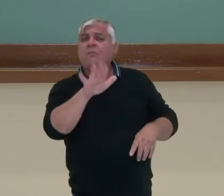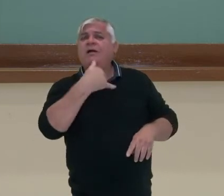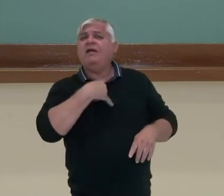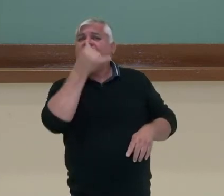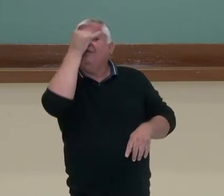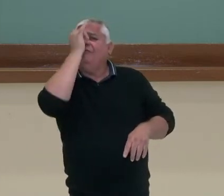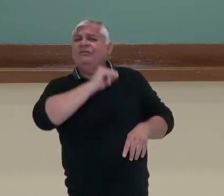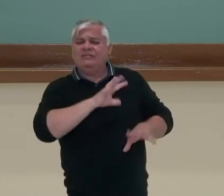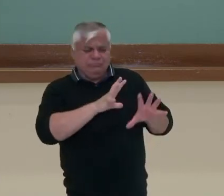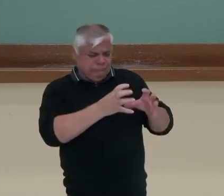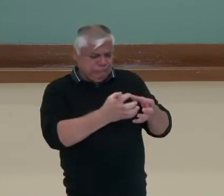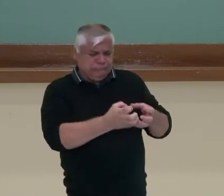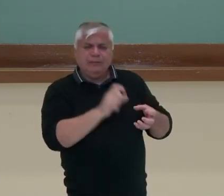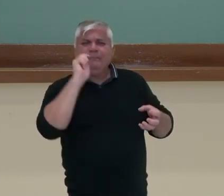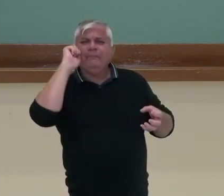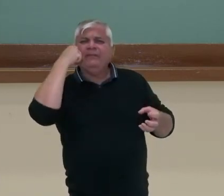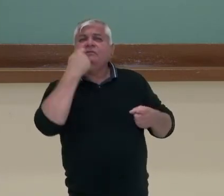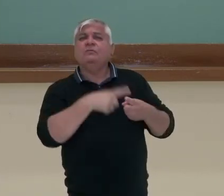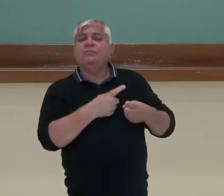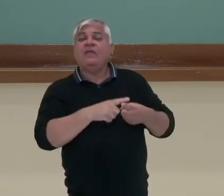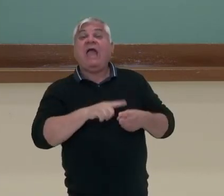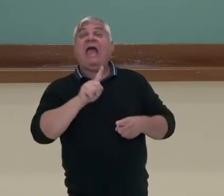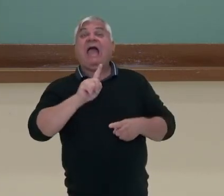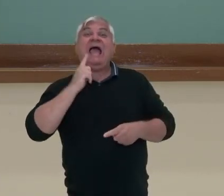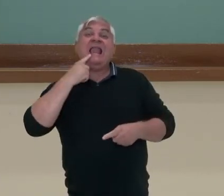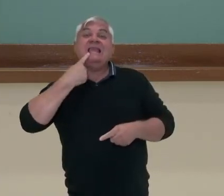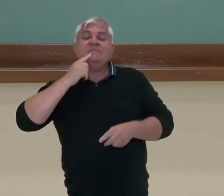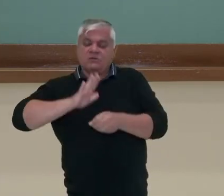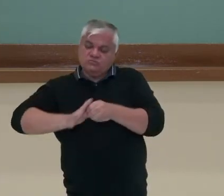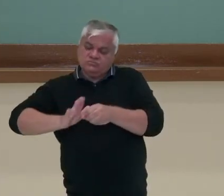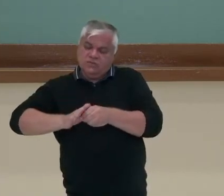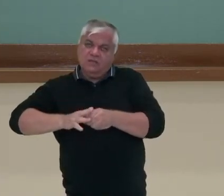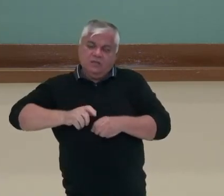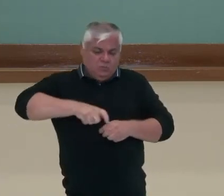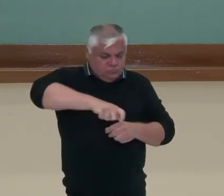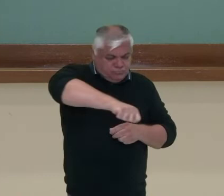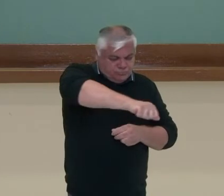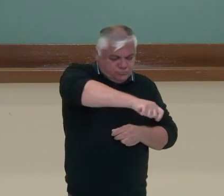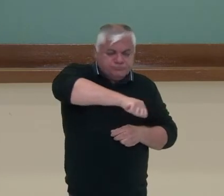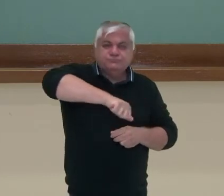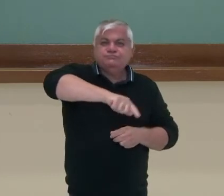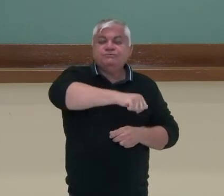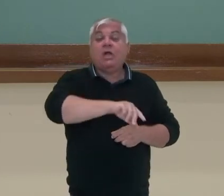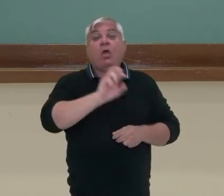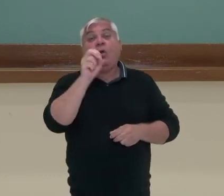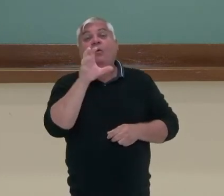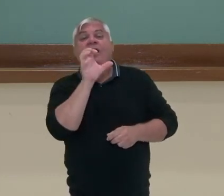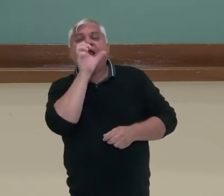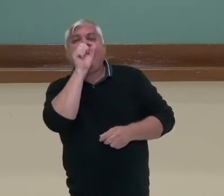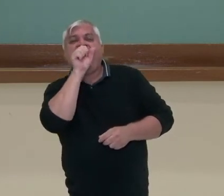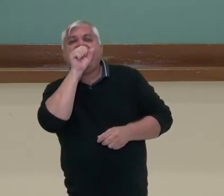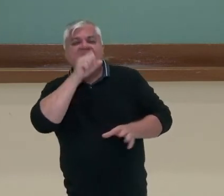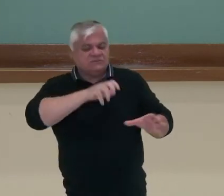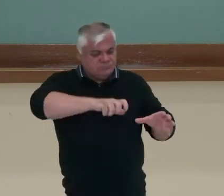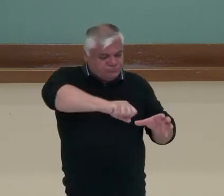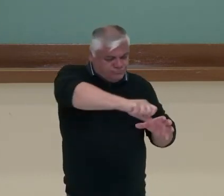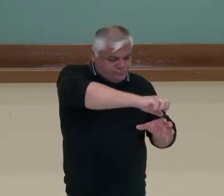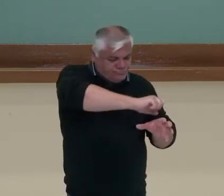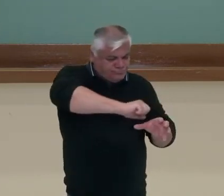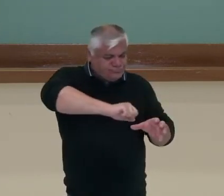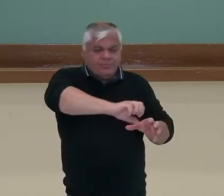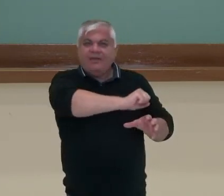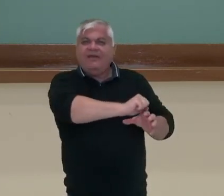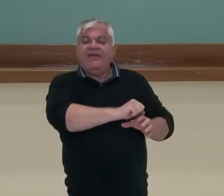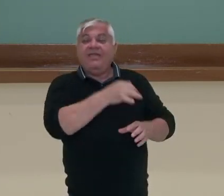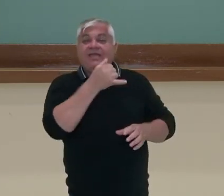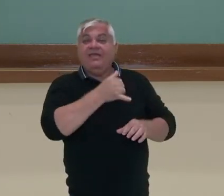esse escurecimento adicionando um pouquinho de suco de laranja ou de limão. Então o ácido aí vai trabalhar evitando o escurecimento. E